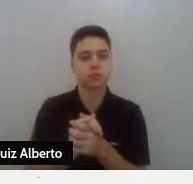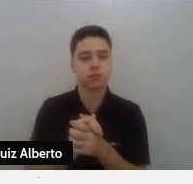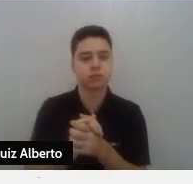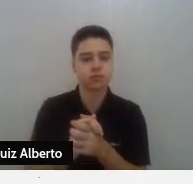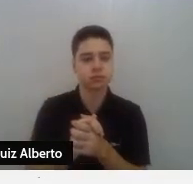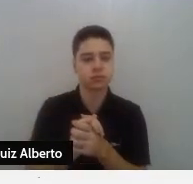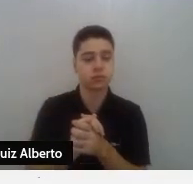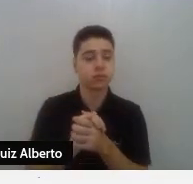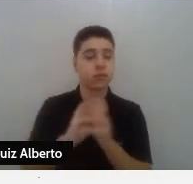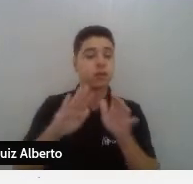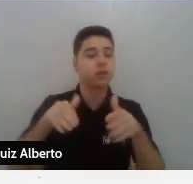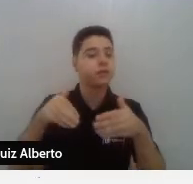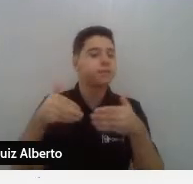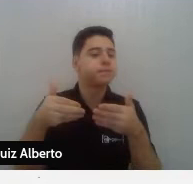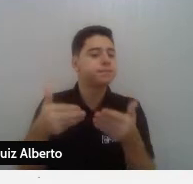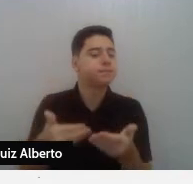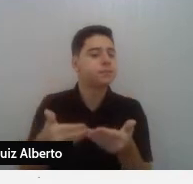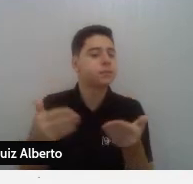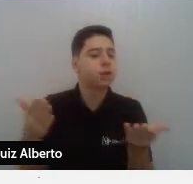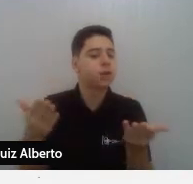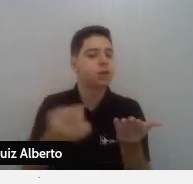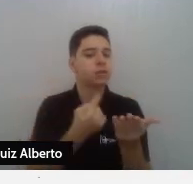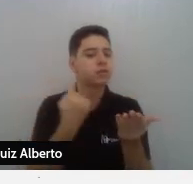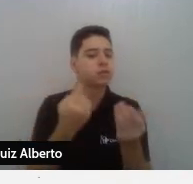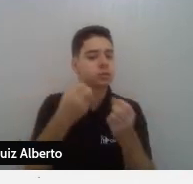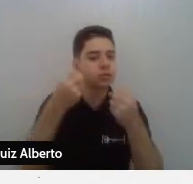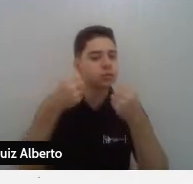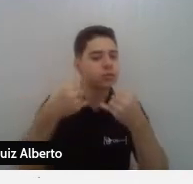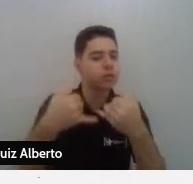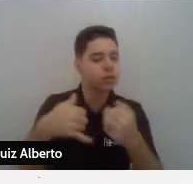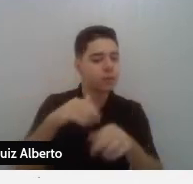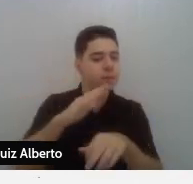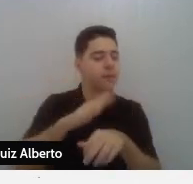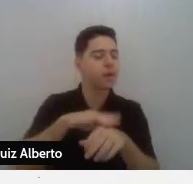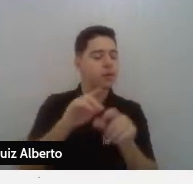Então, aqui a gente fala um pouquinho mais da arte digital.